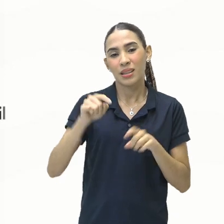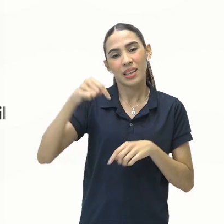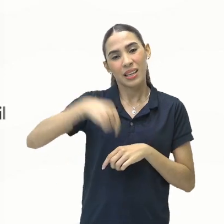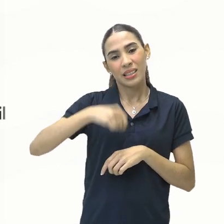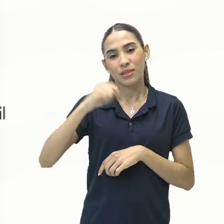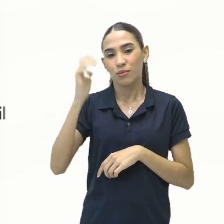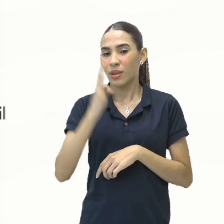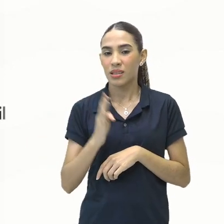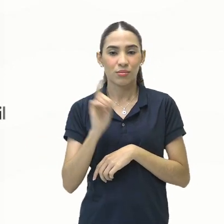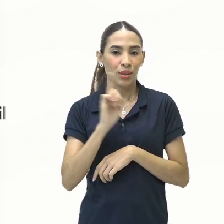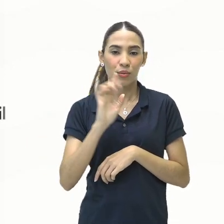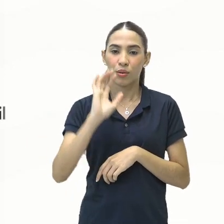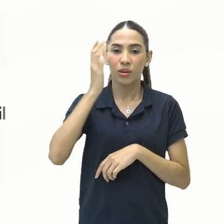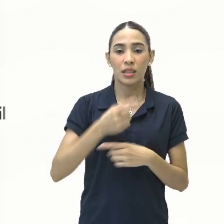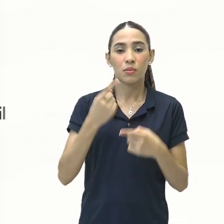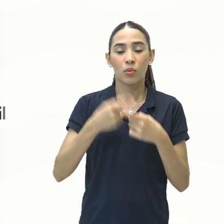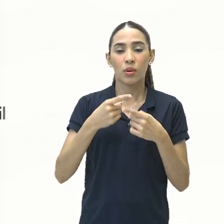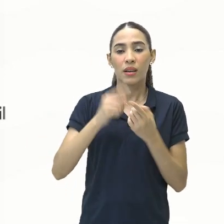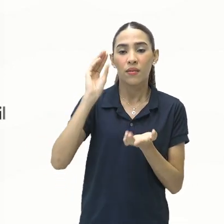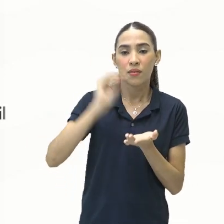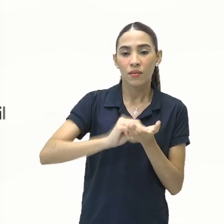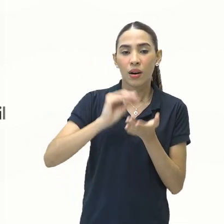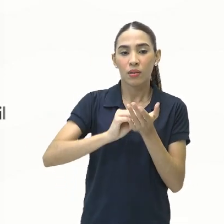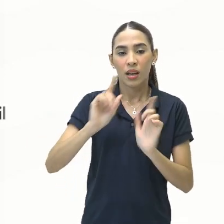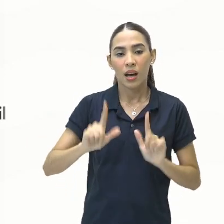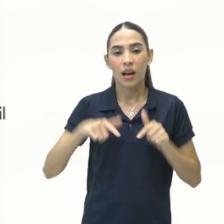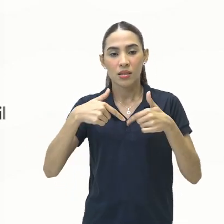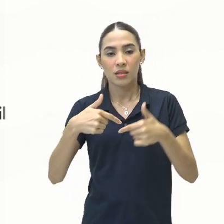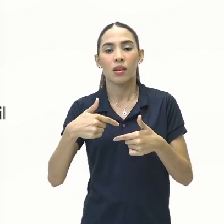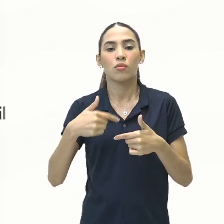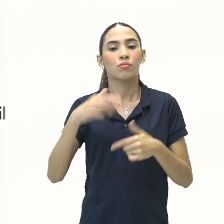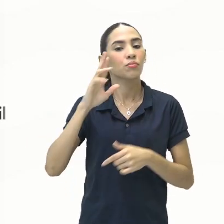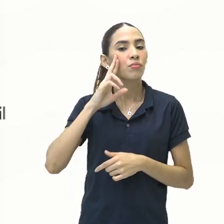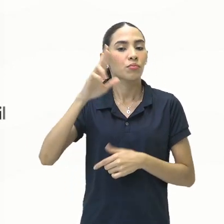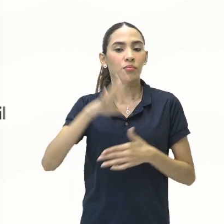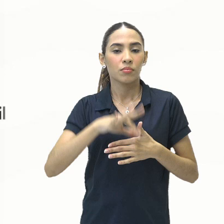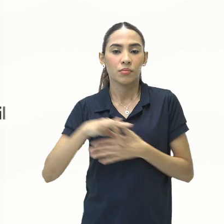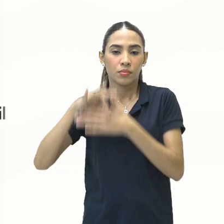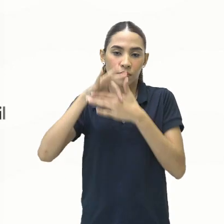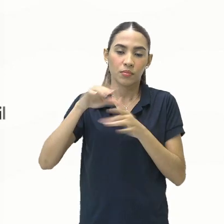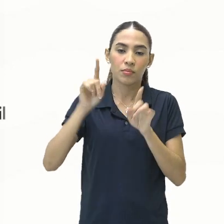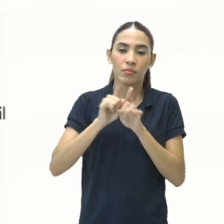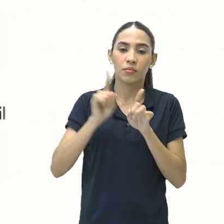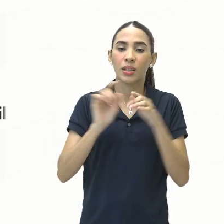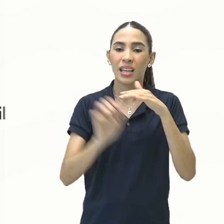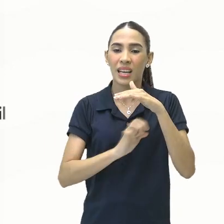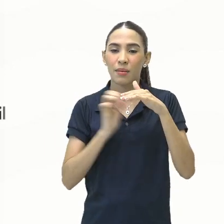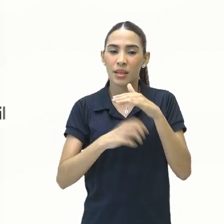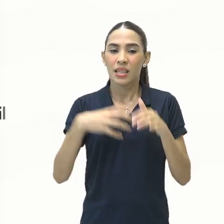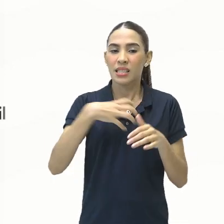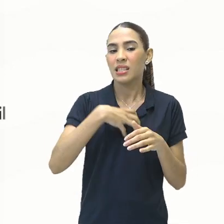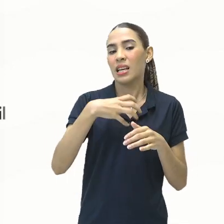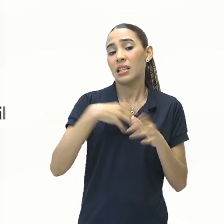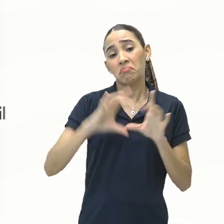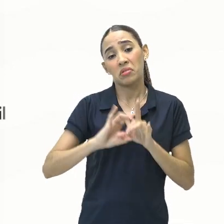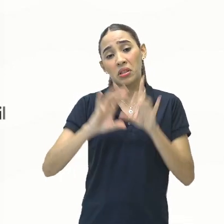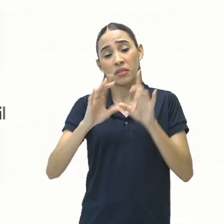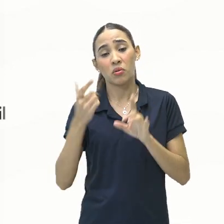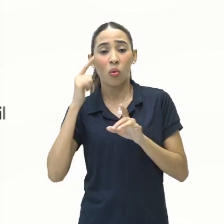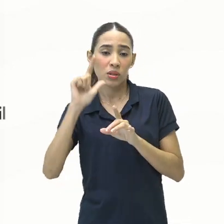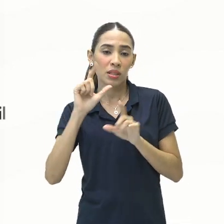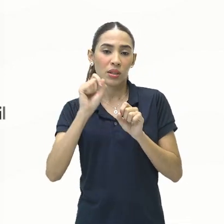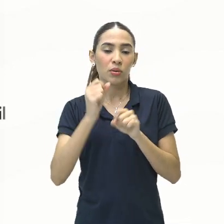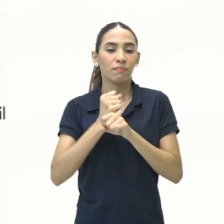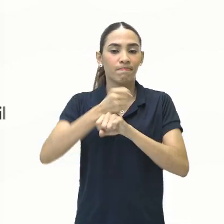Brasil. Devido à falta de atuação das autoridades, grandes empresas sentem-se livres para invadir